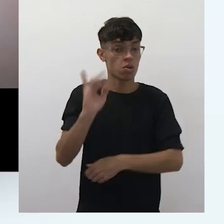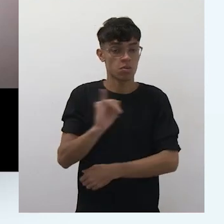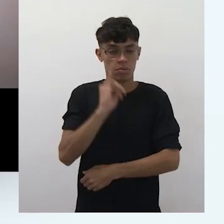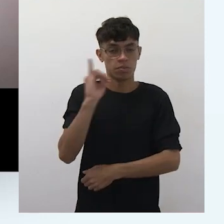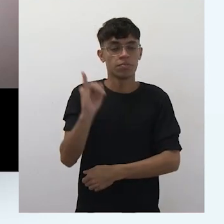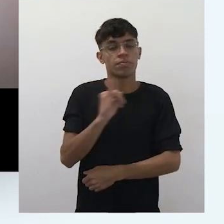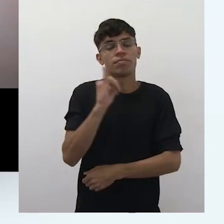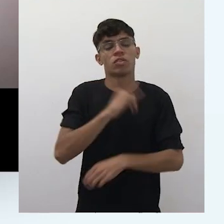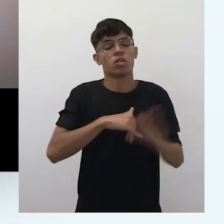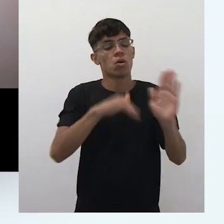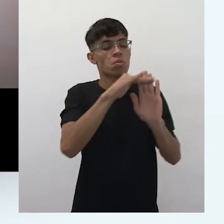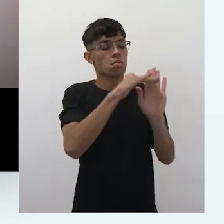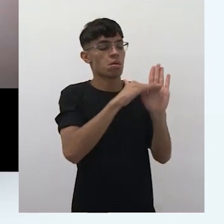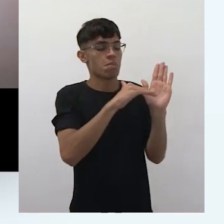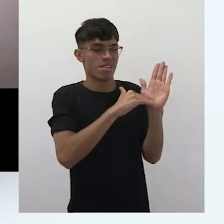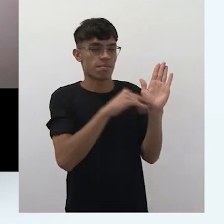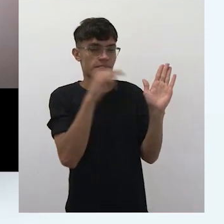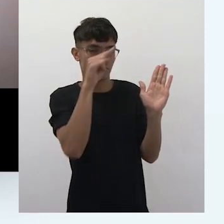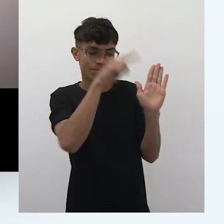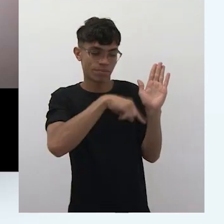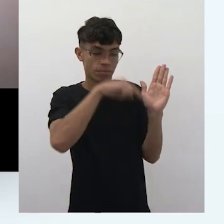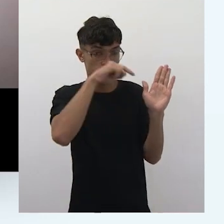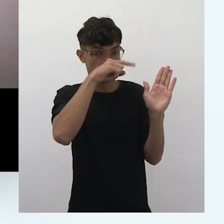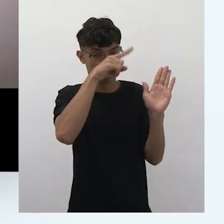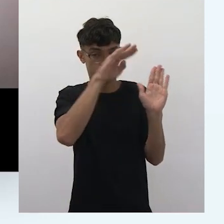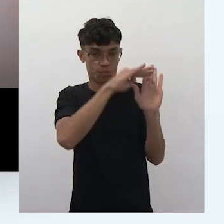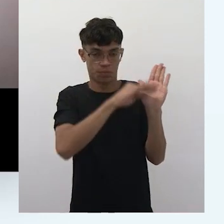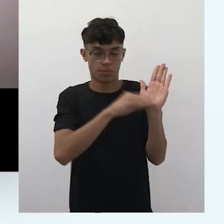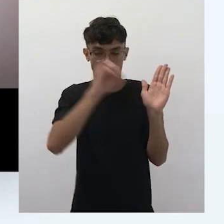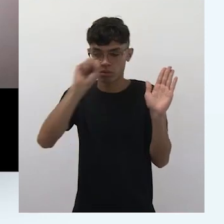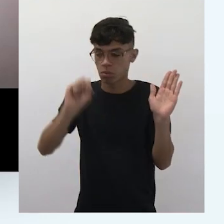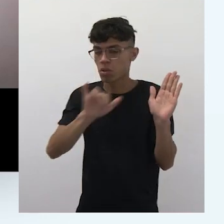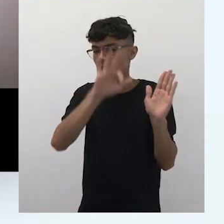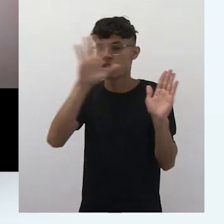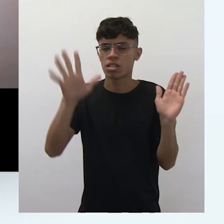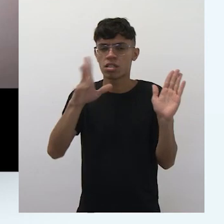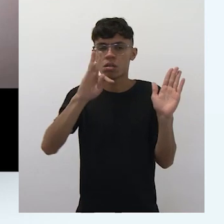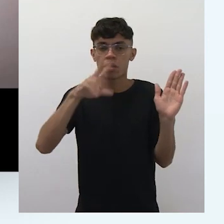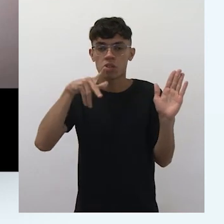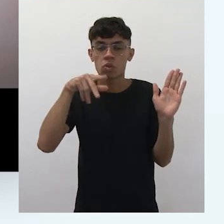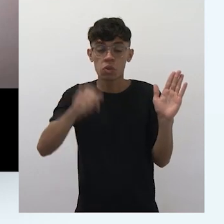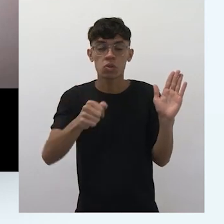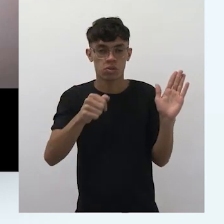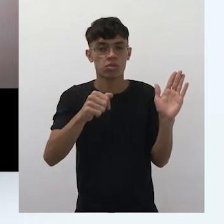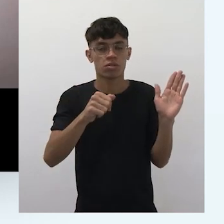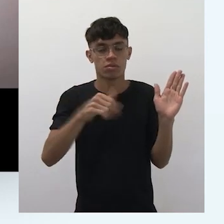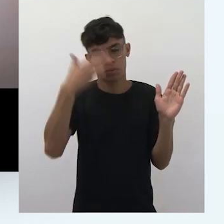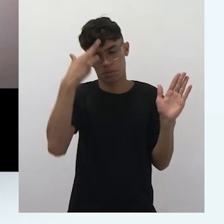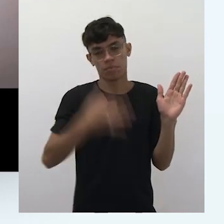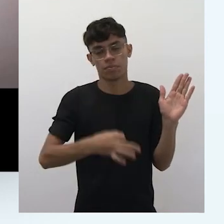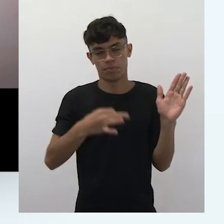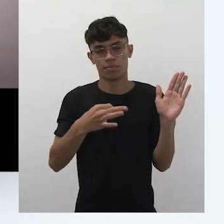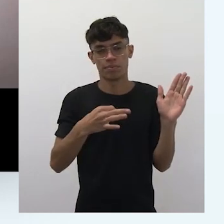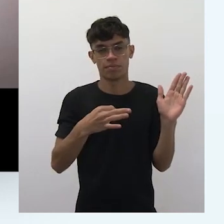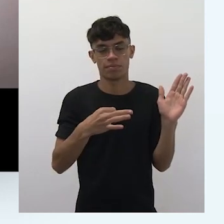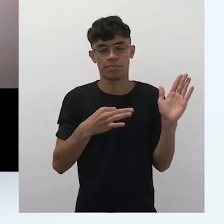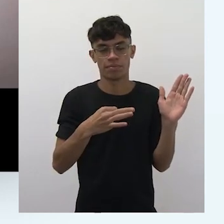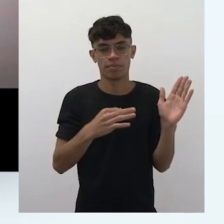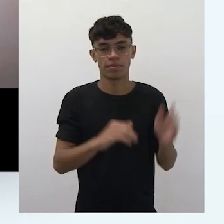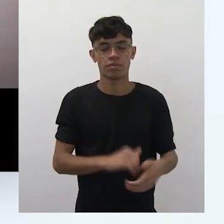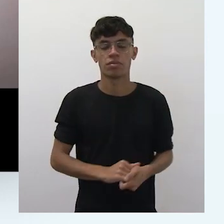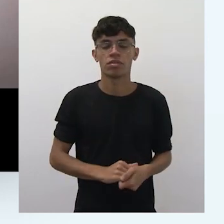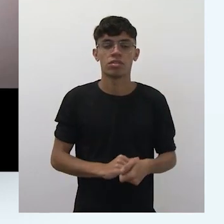que esses critérios estejam claros para todas e todos envolvidos. O que é